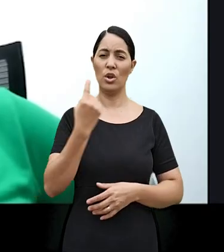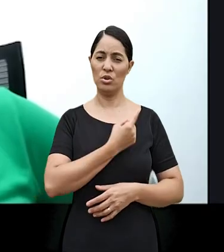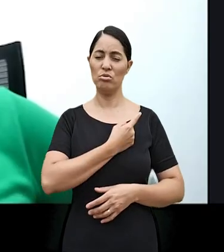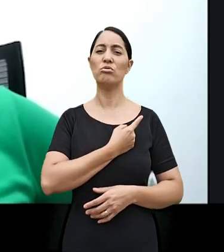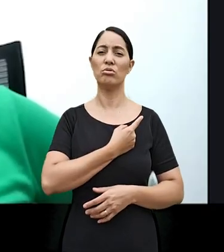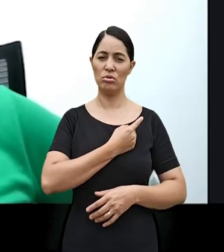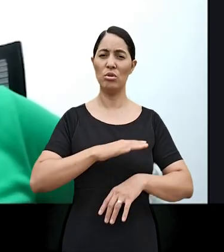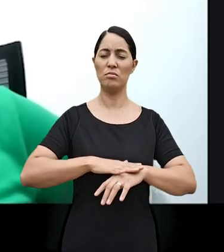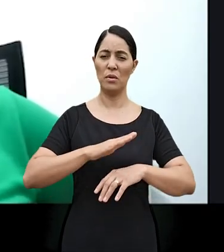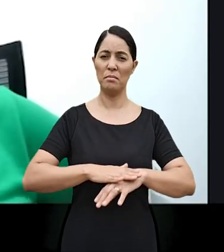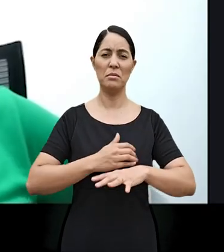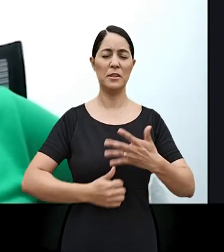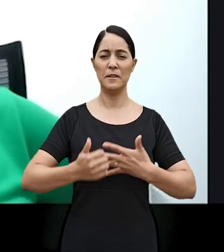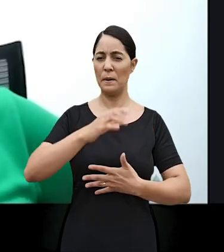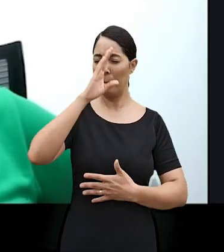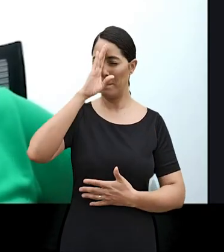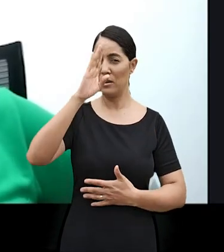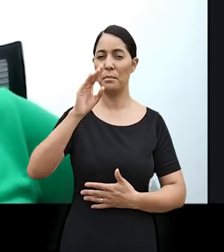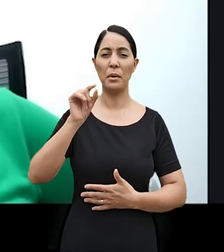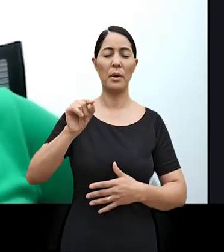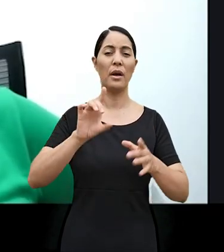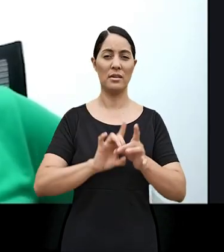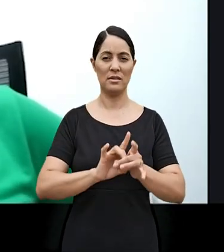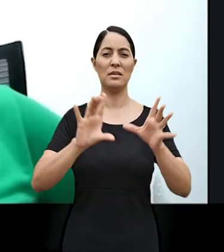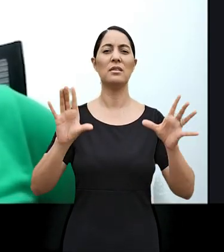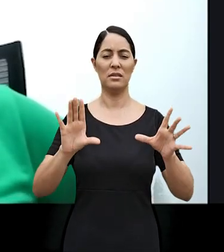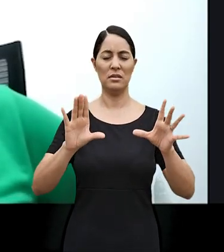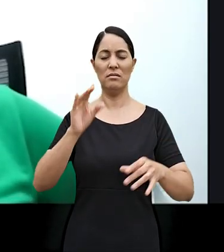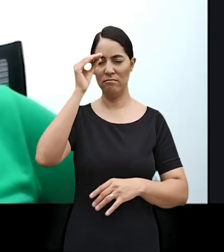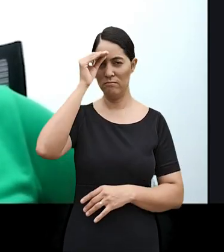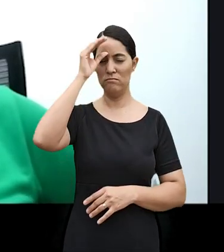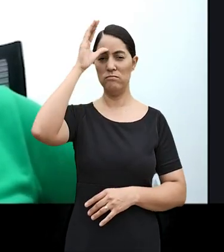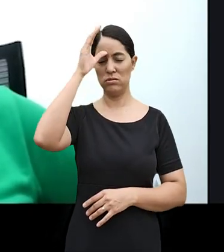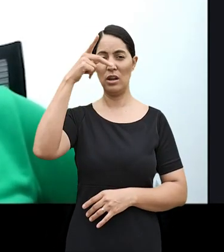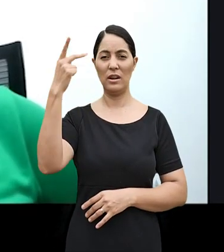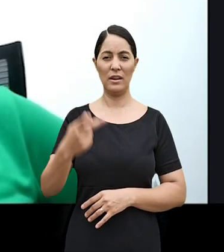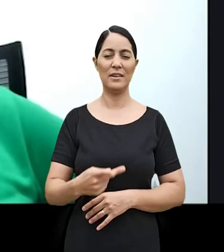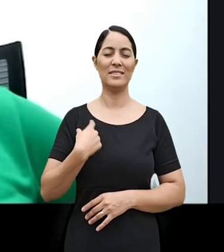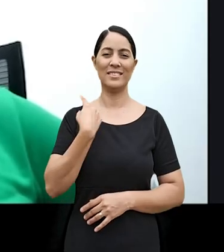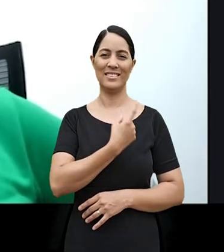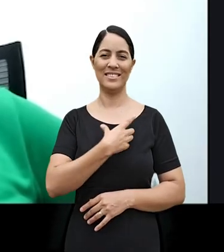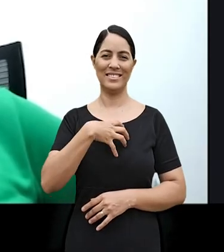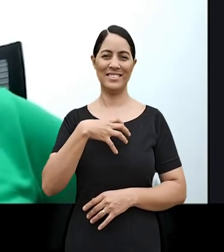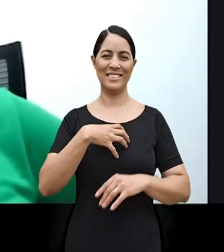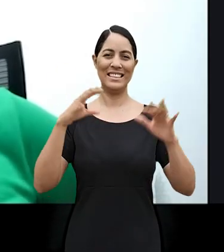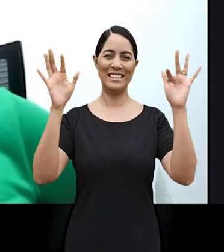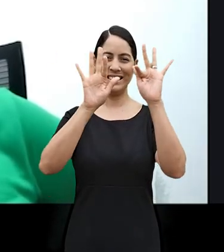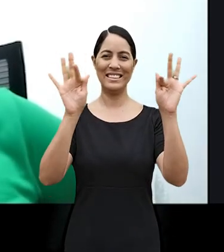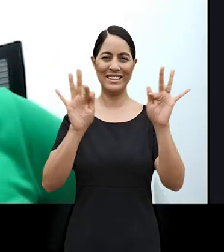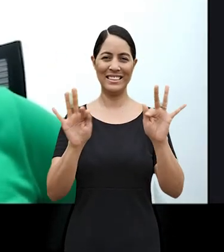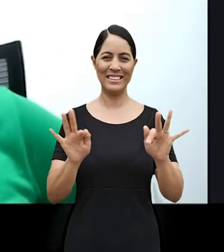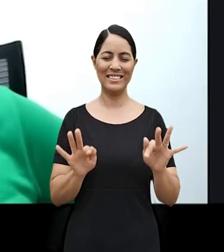um dos nossos principais pilares, que é a democratização do conhecimento de forma gratuita. Ficamos muito felizes com o número